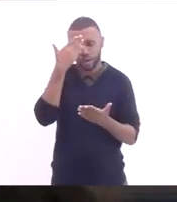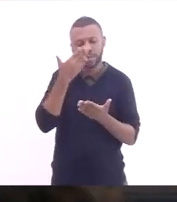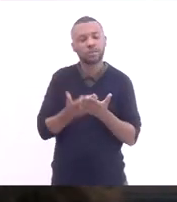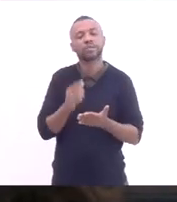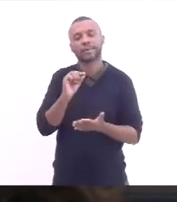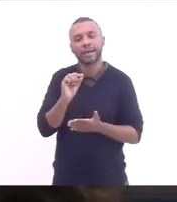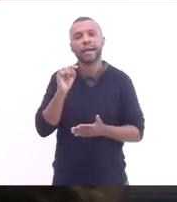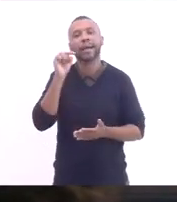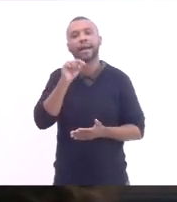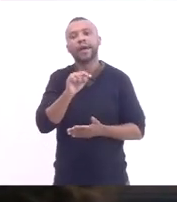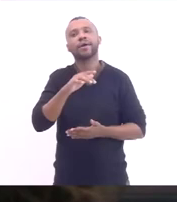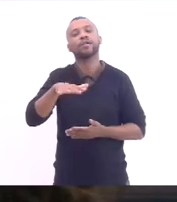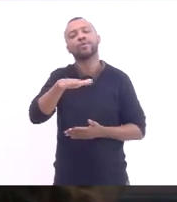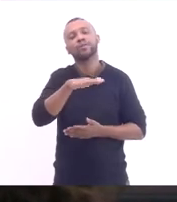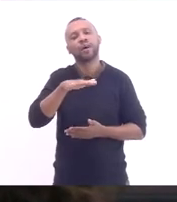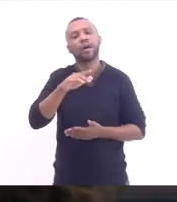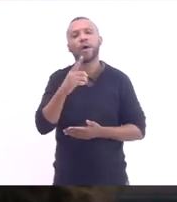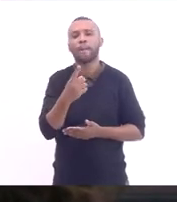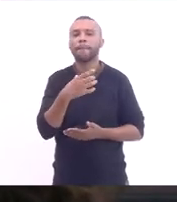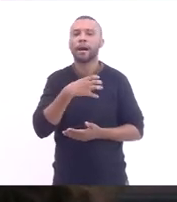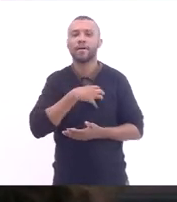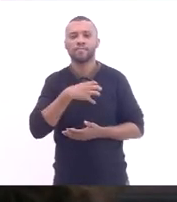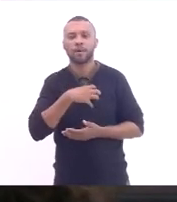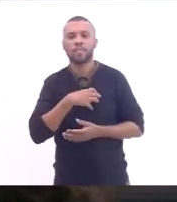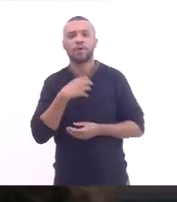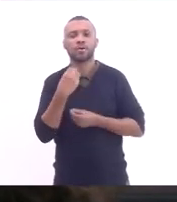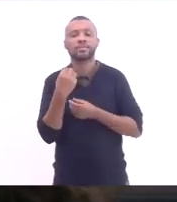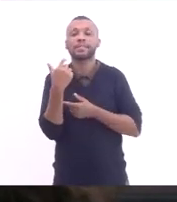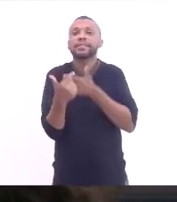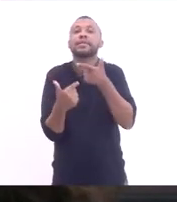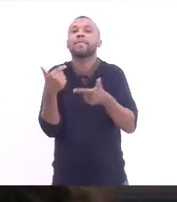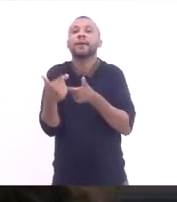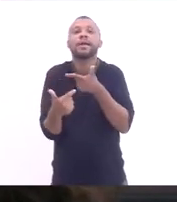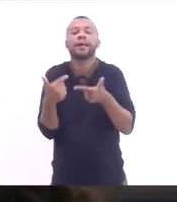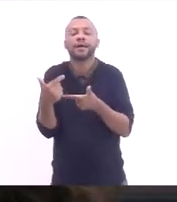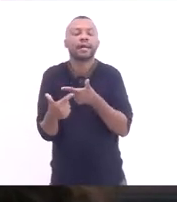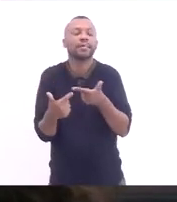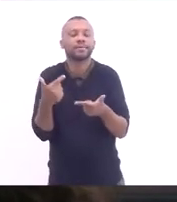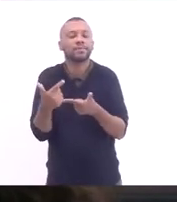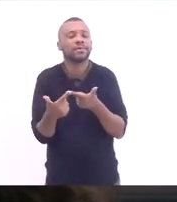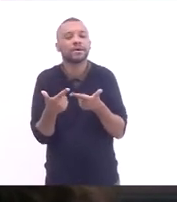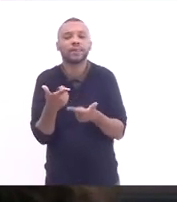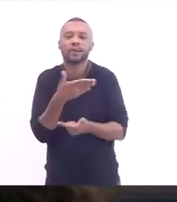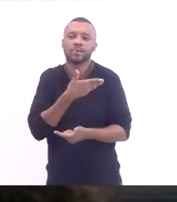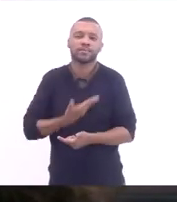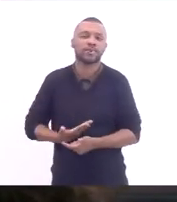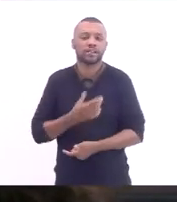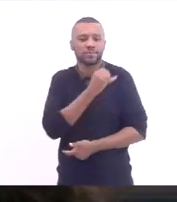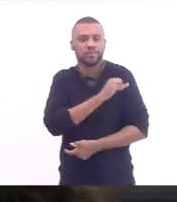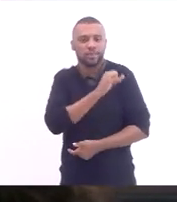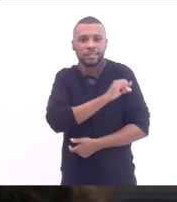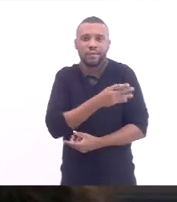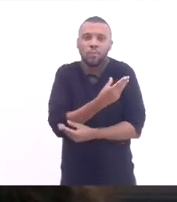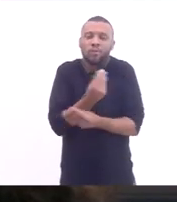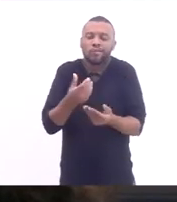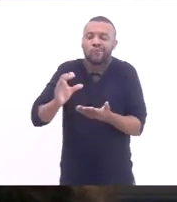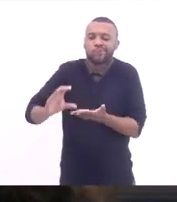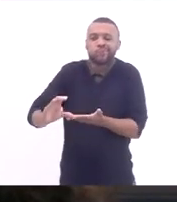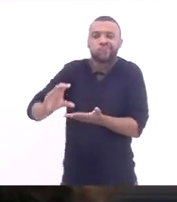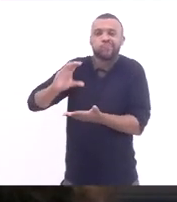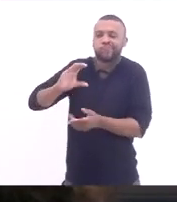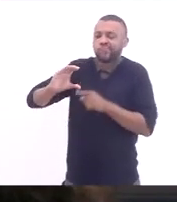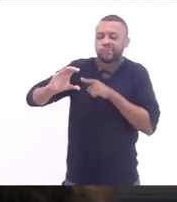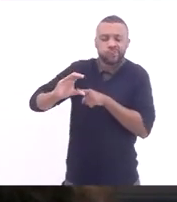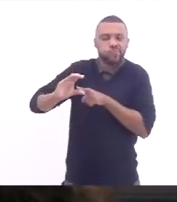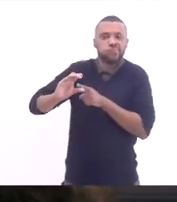isso daí é uma forma como a gente deve olhar. O Estado do Rio de Janeiro nunca teve tanto dinheiro nas suas